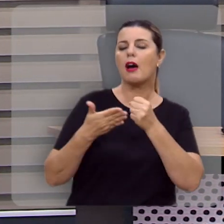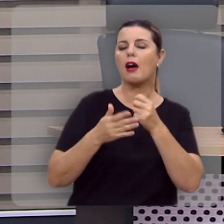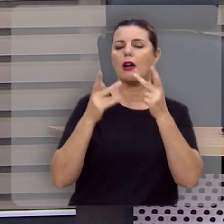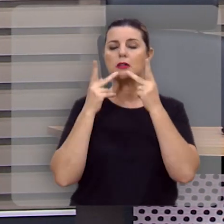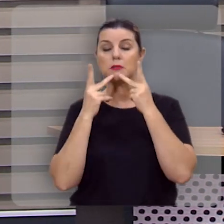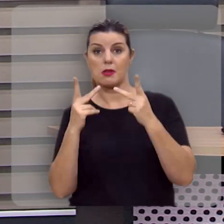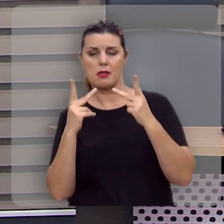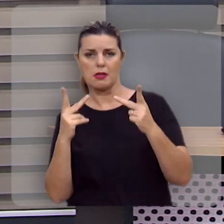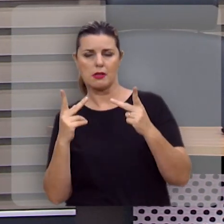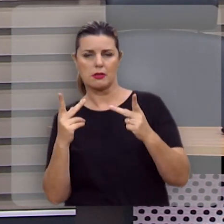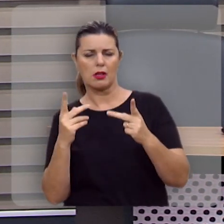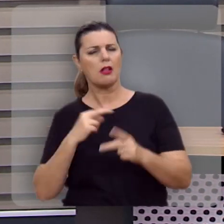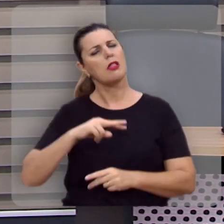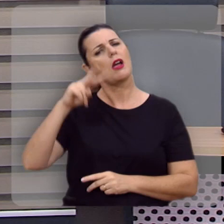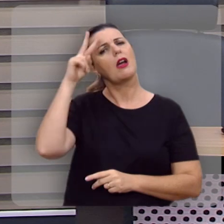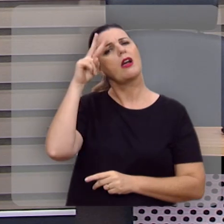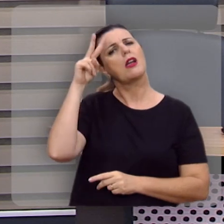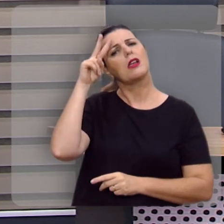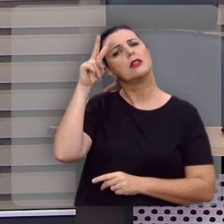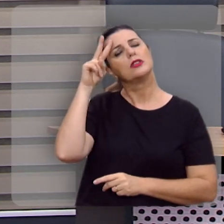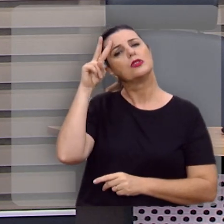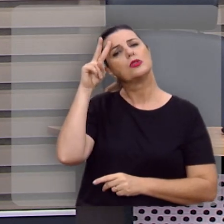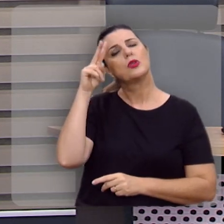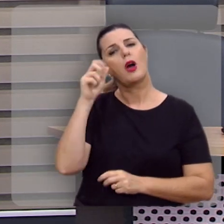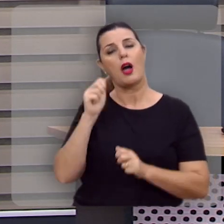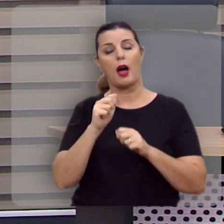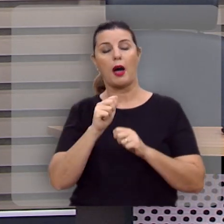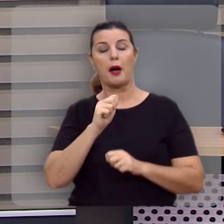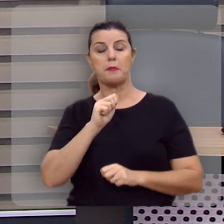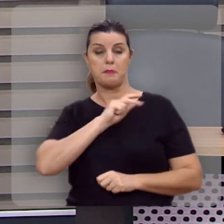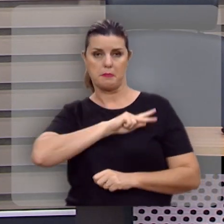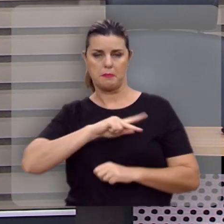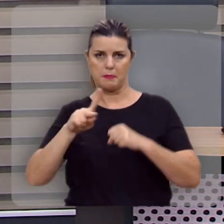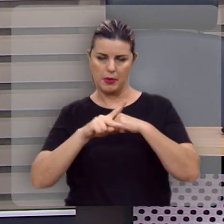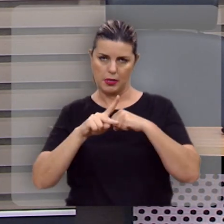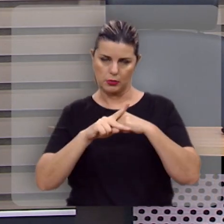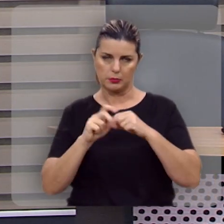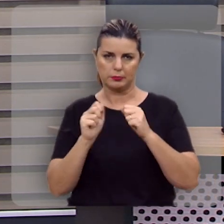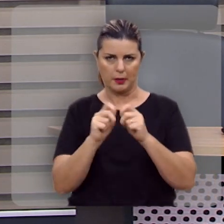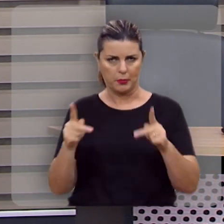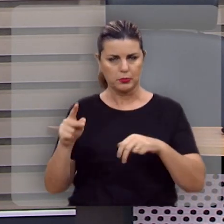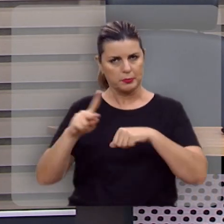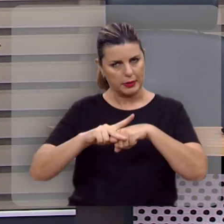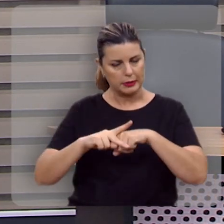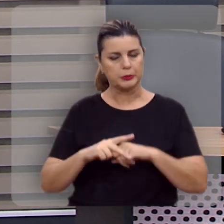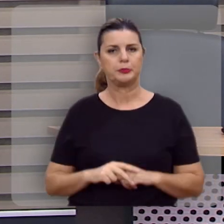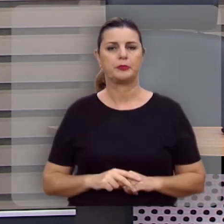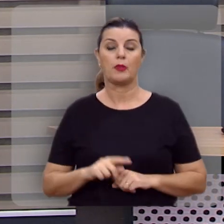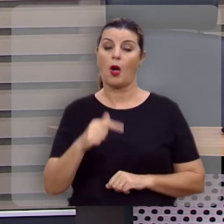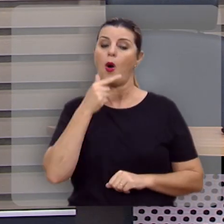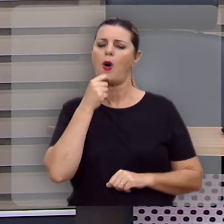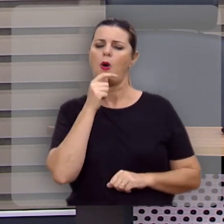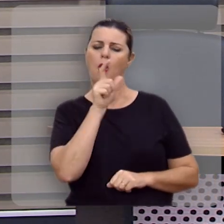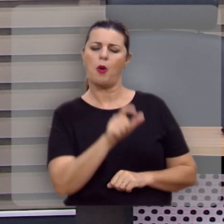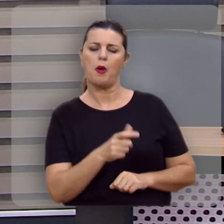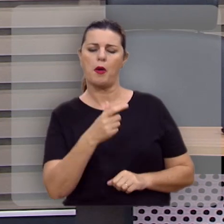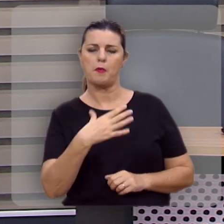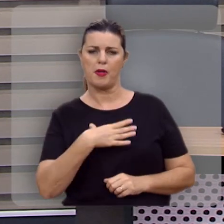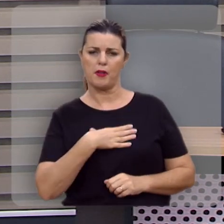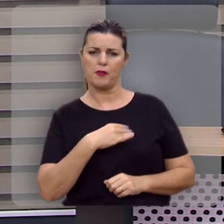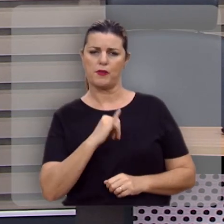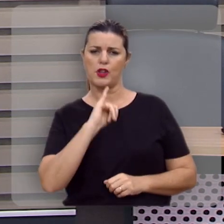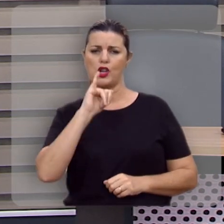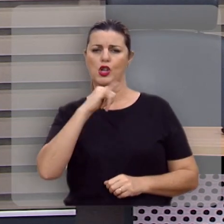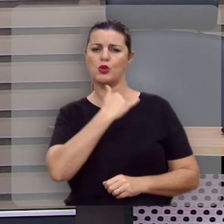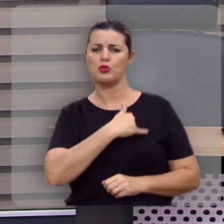esta palavra na história do apóstolo Pedro. Este homem que era filho de João,